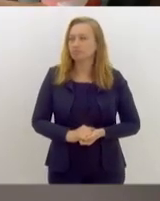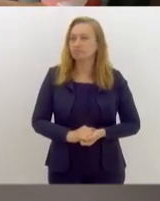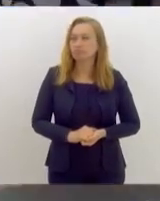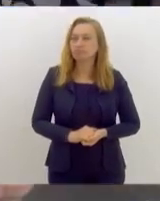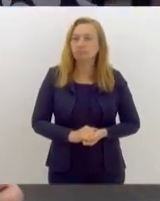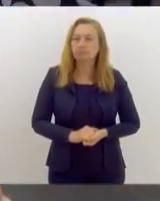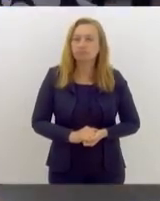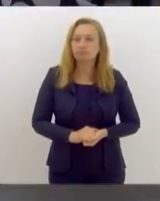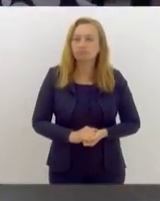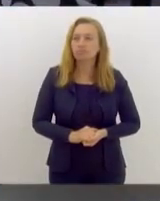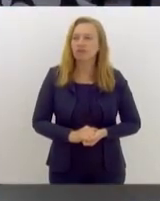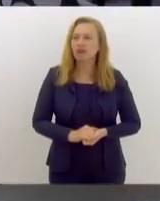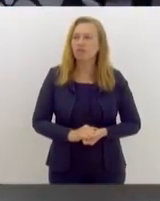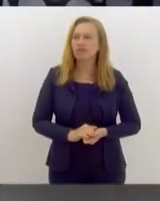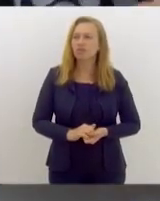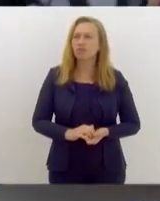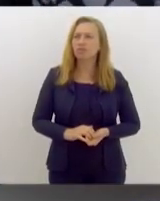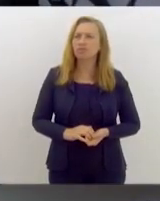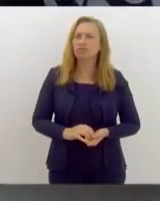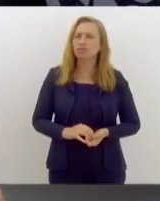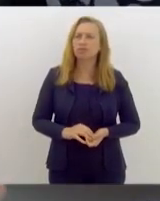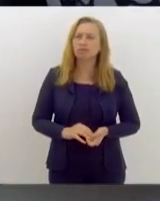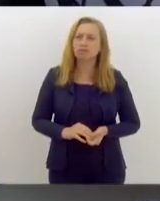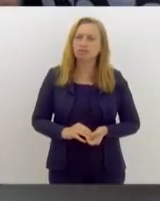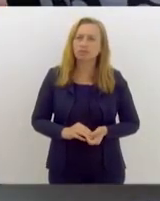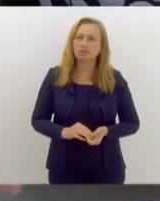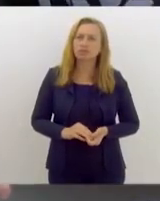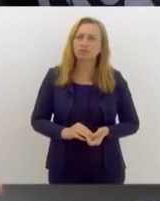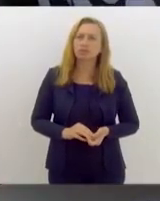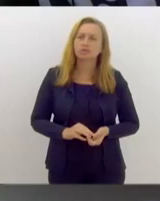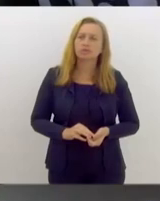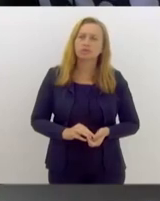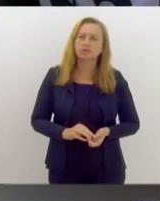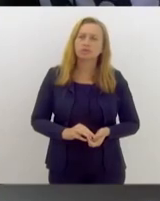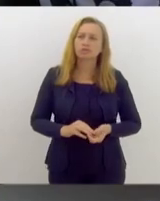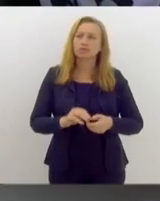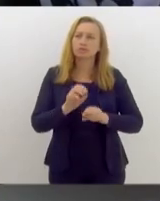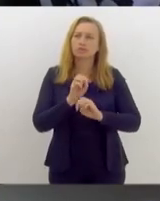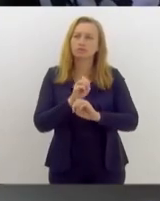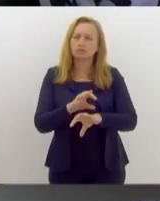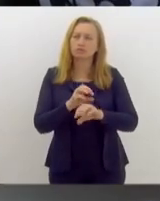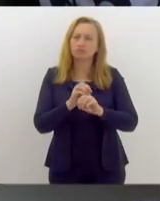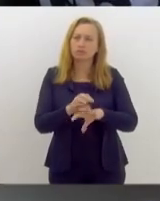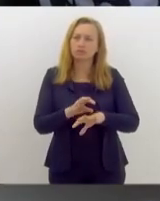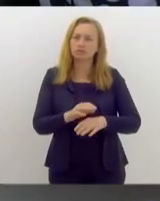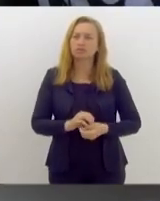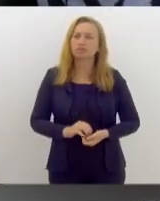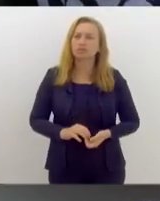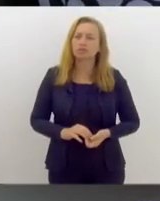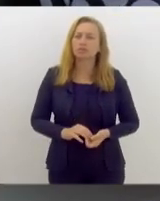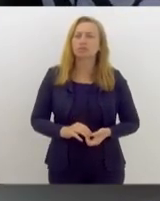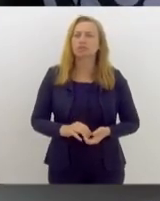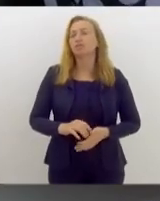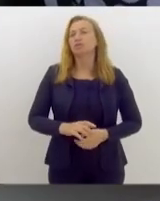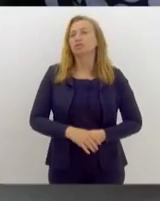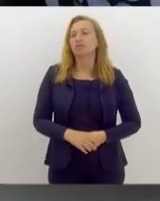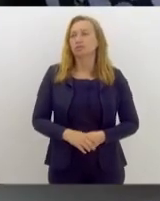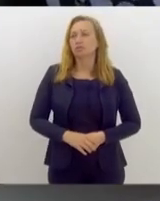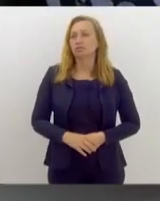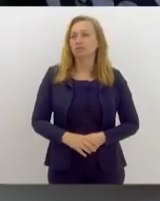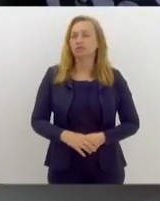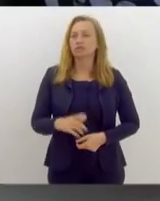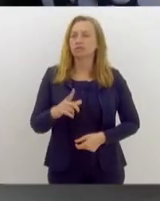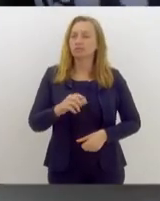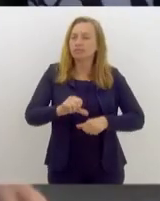dentre todas as redes estaduais do Brasil? Então, o Plano Estadual de Educação ele deve nos nortear para alcançarmos